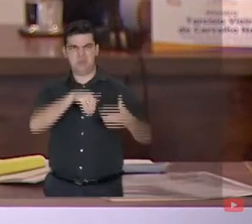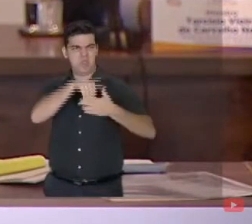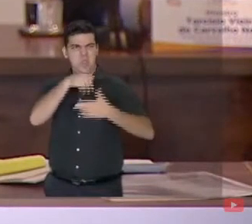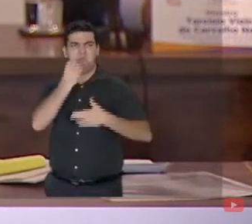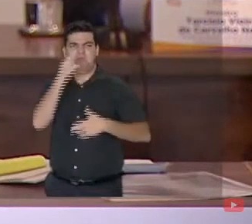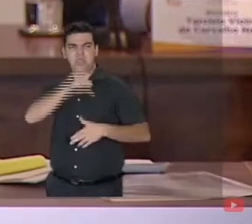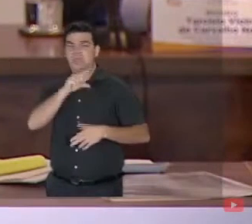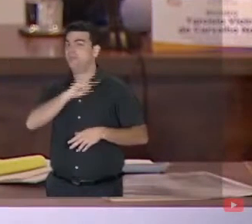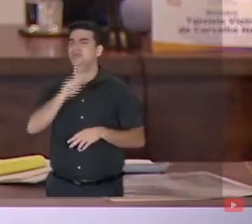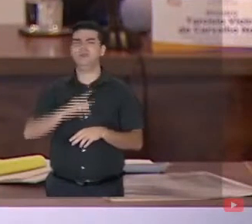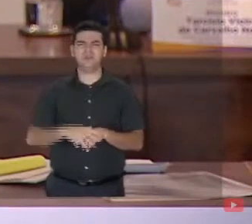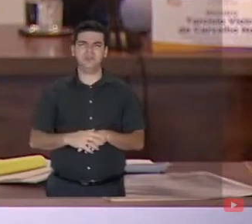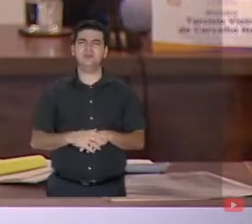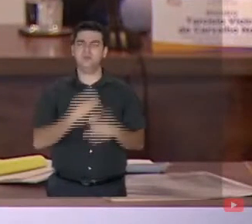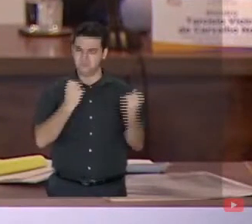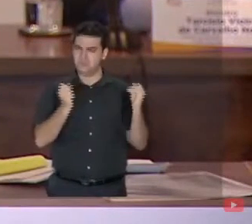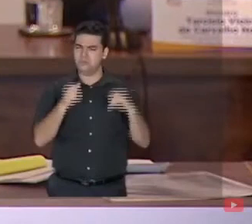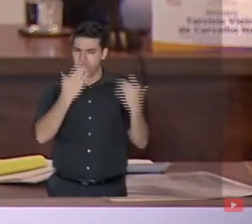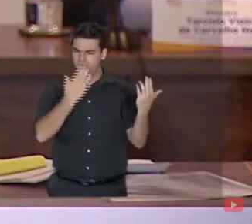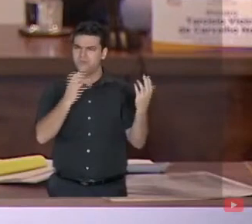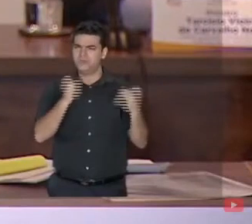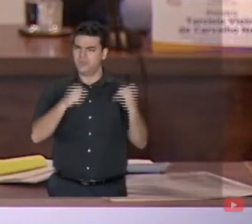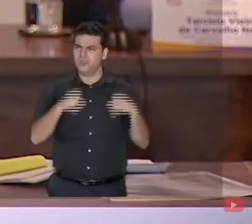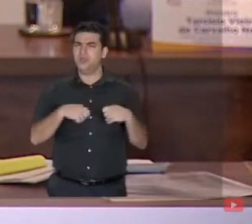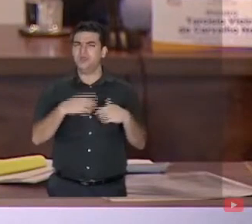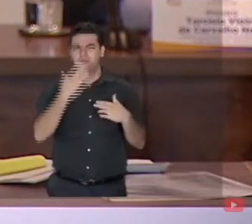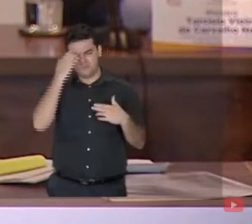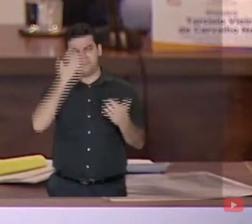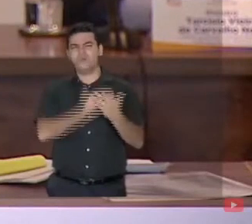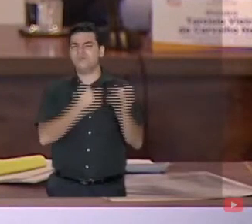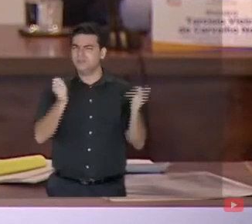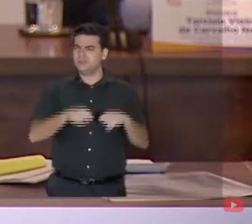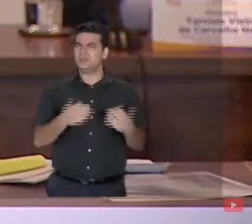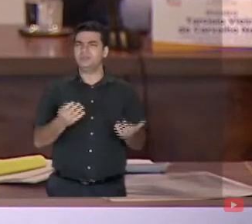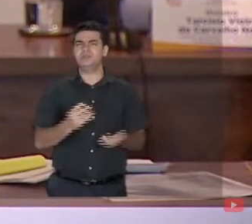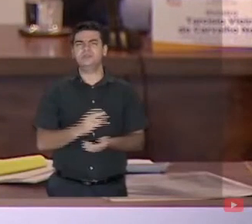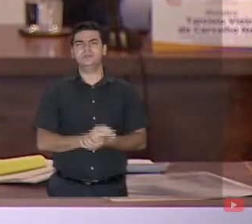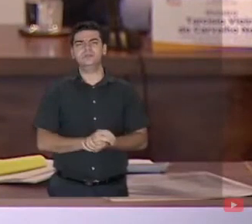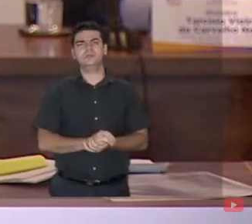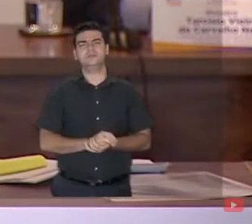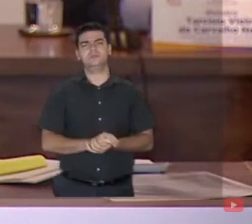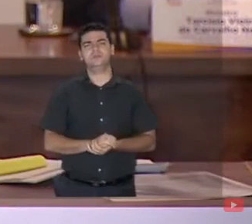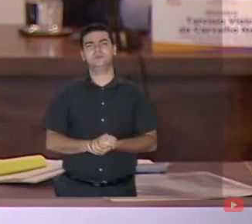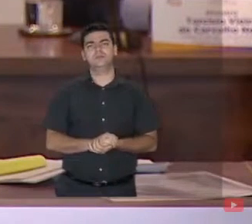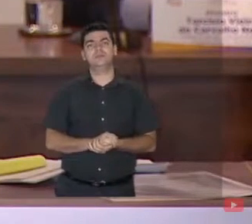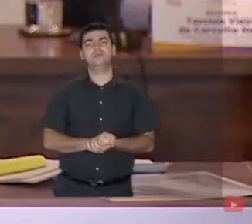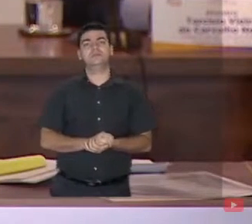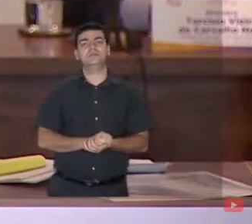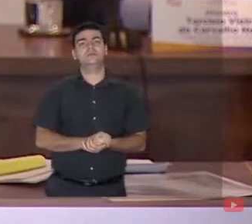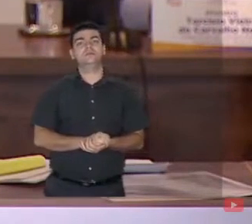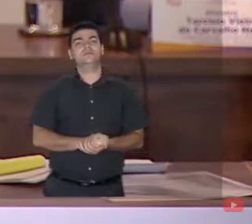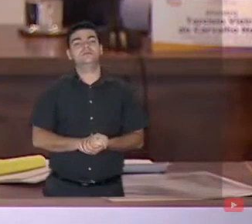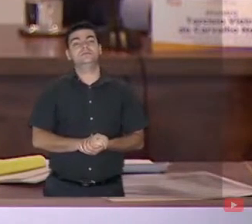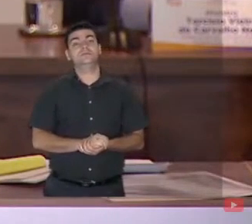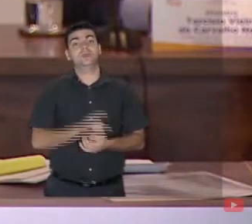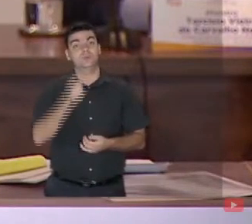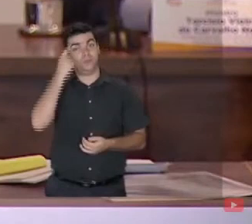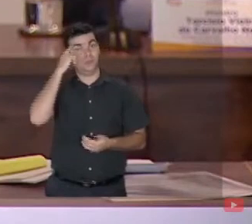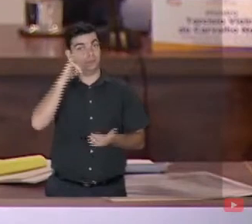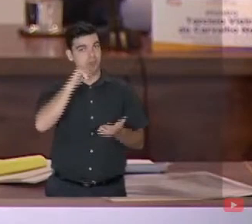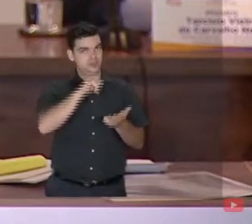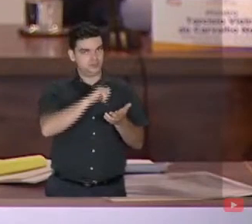à credibilidade do sistema. Quanto à justificativa, na verdade, o que o